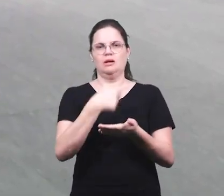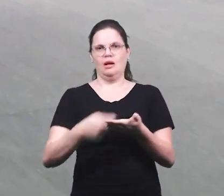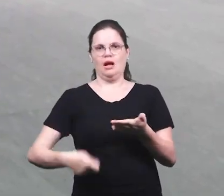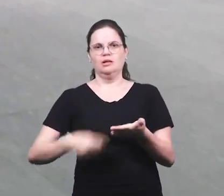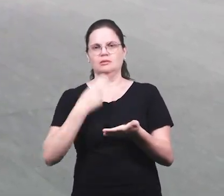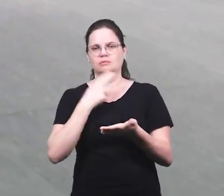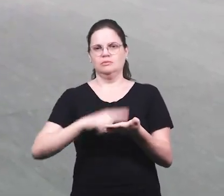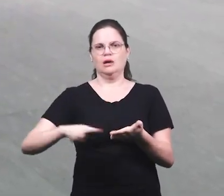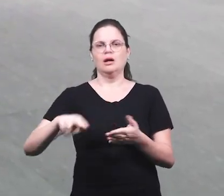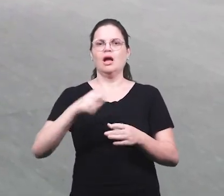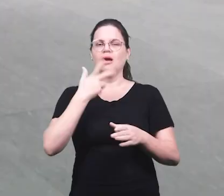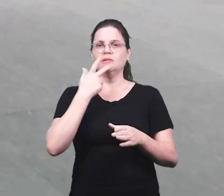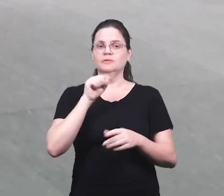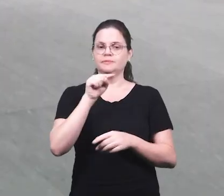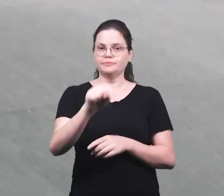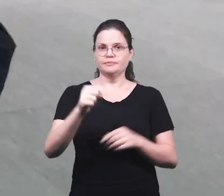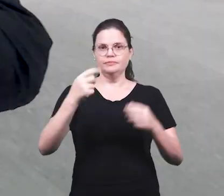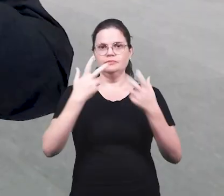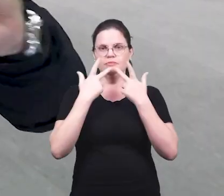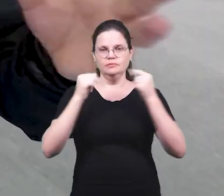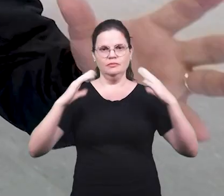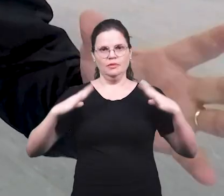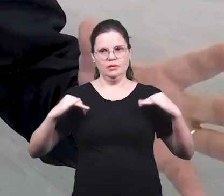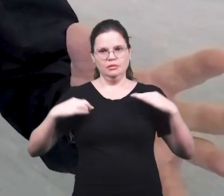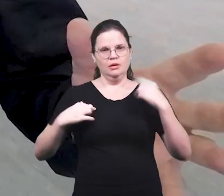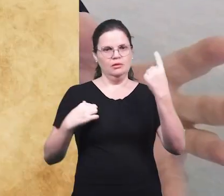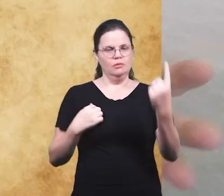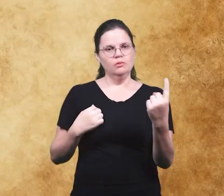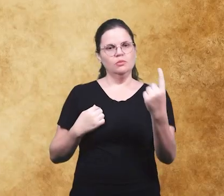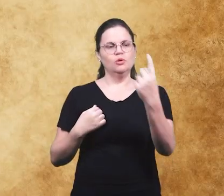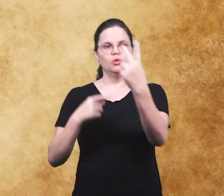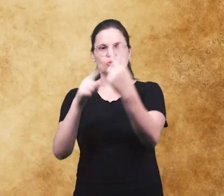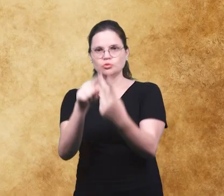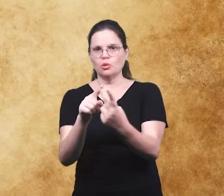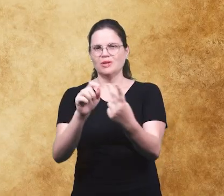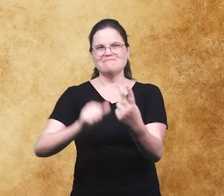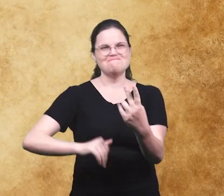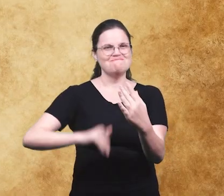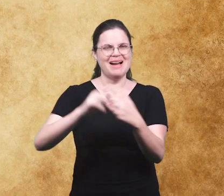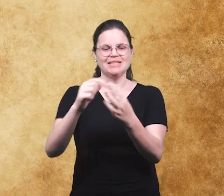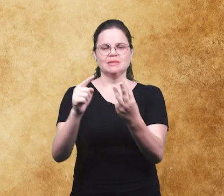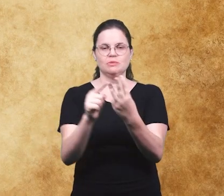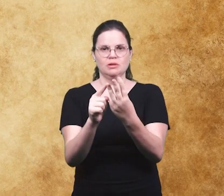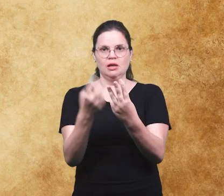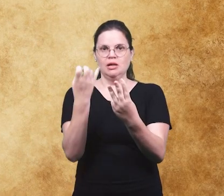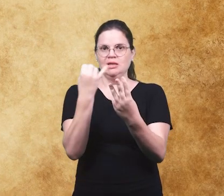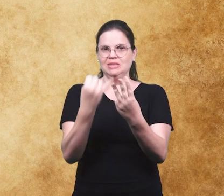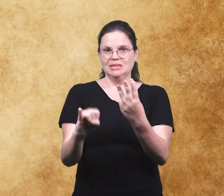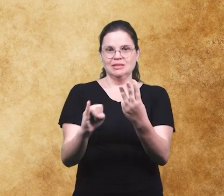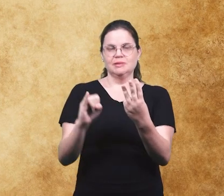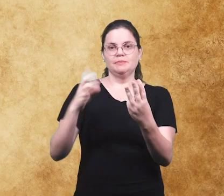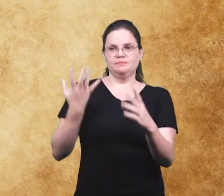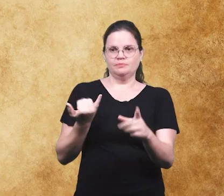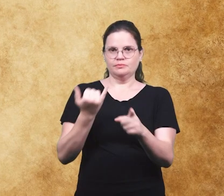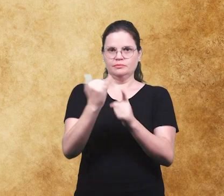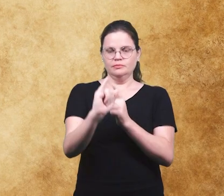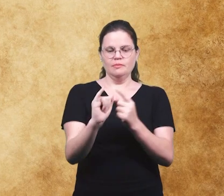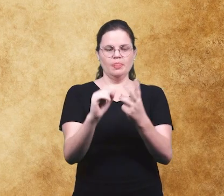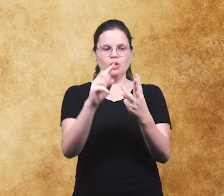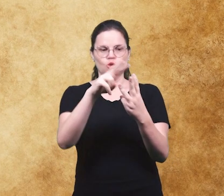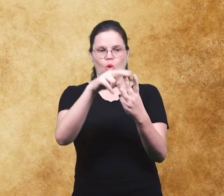dois, no máximo três. Se tivesse interpretação, continuava falando. Se não tivesse interpretação,